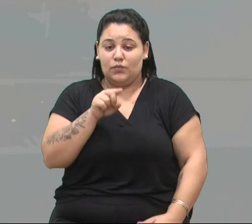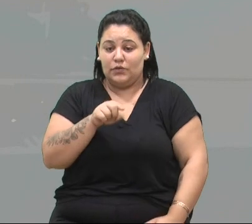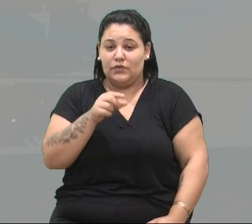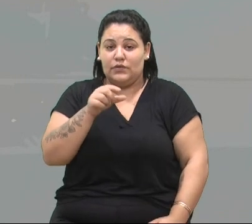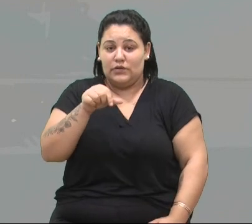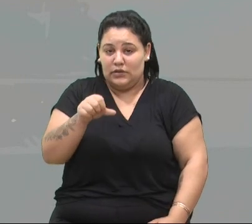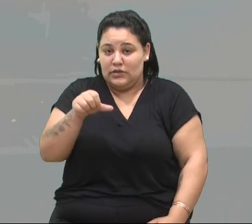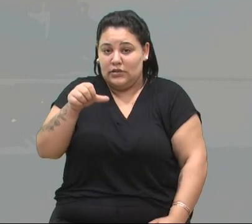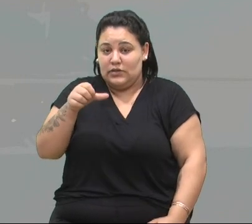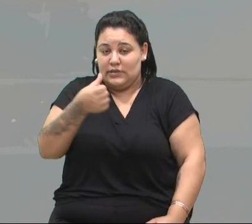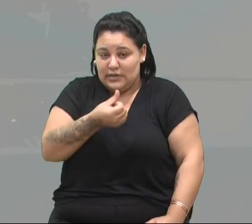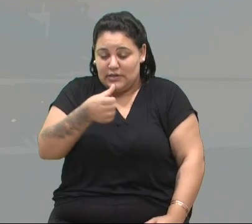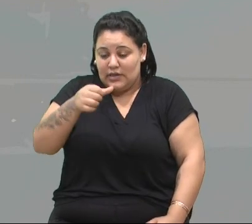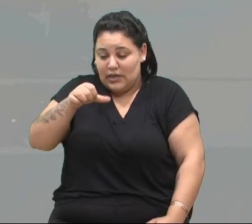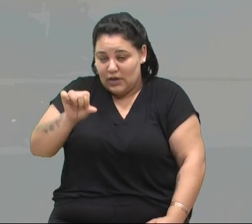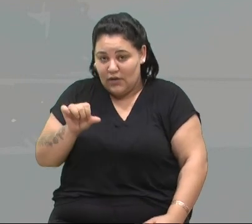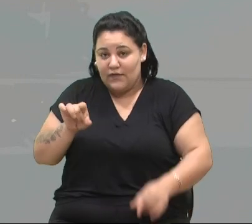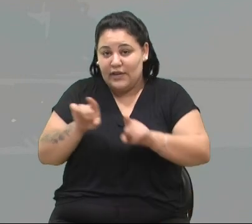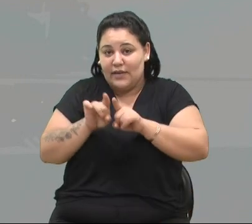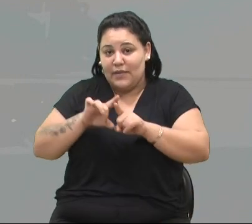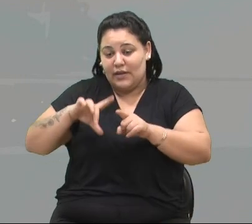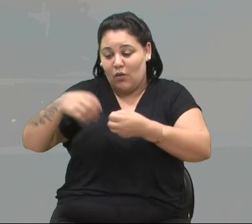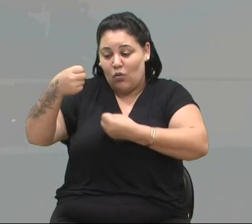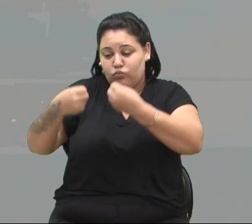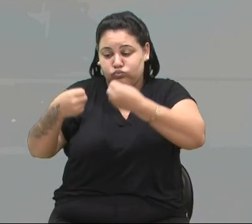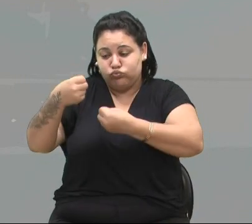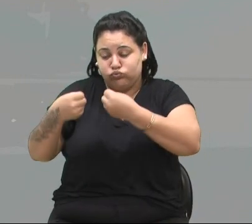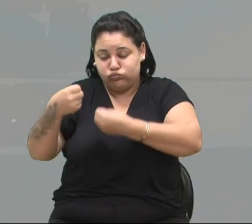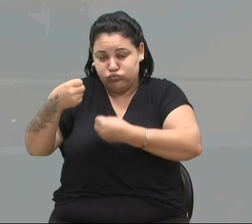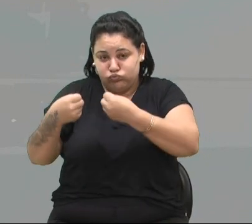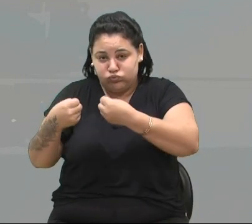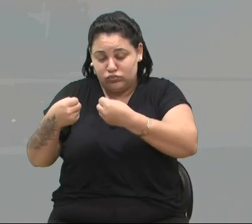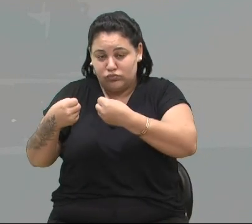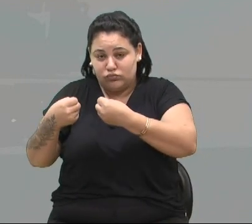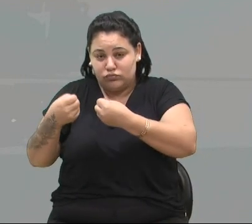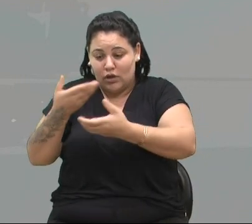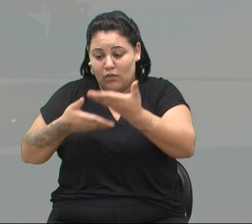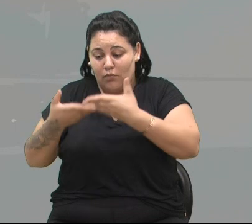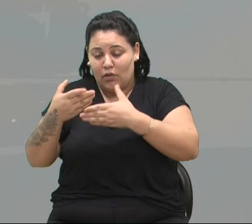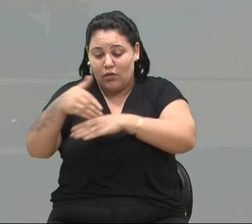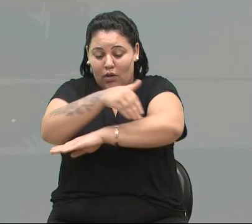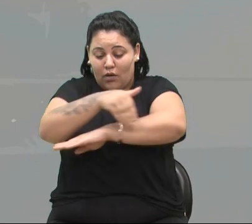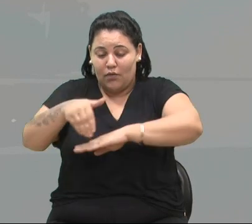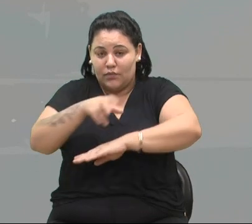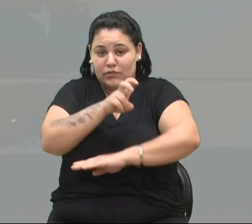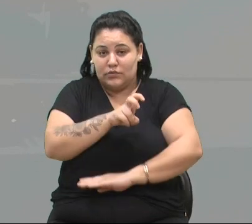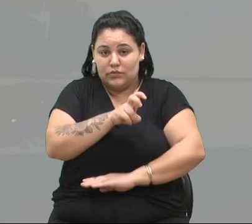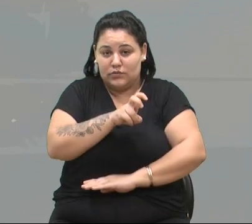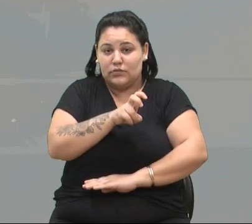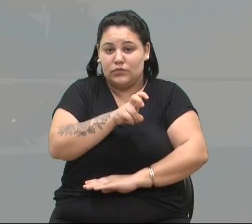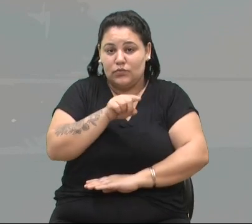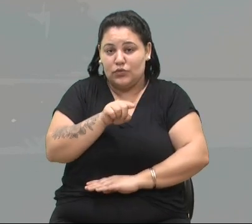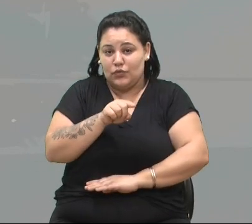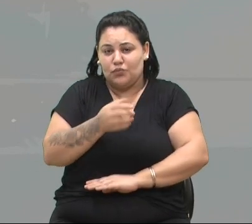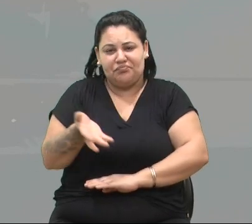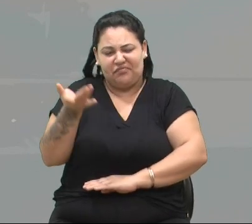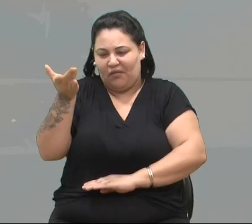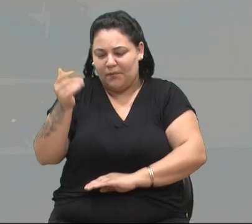a usuários pelo consultório na rua, 5.900 atendimentos. Na assistência